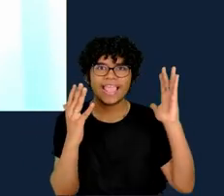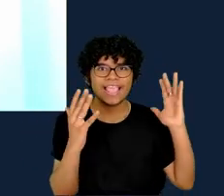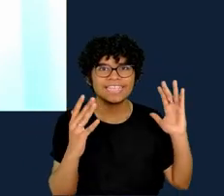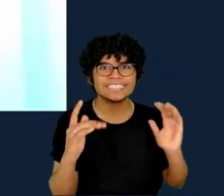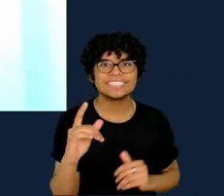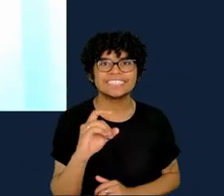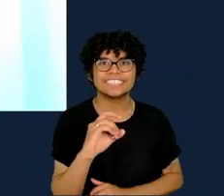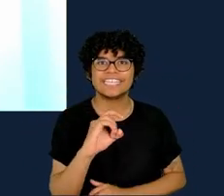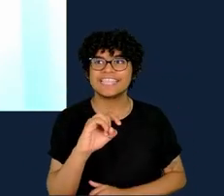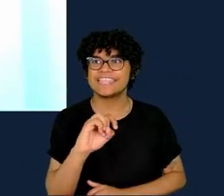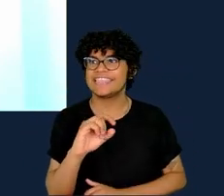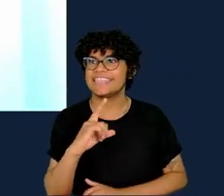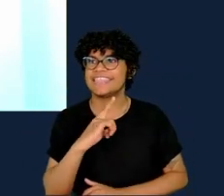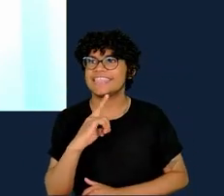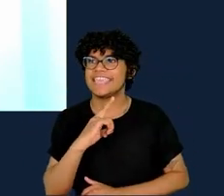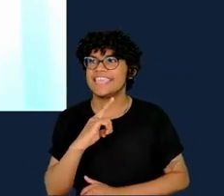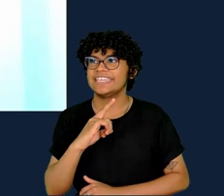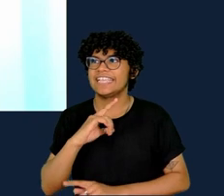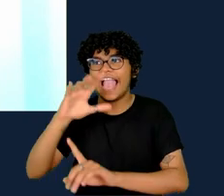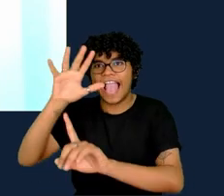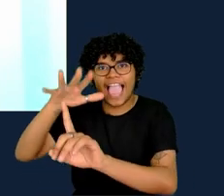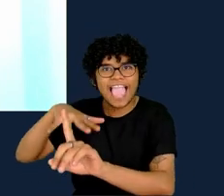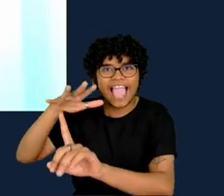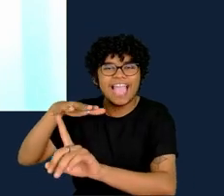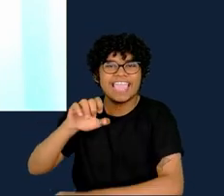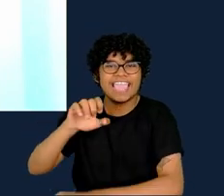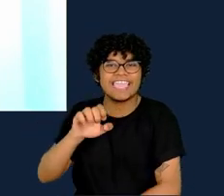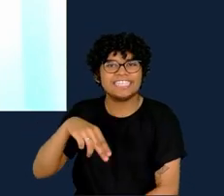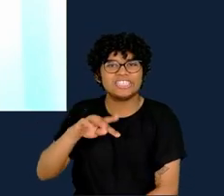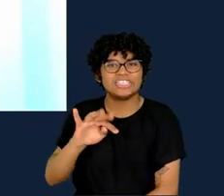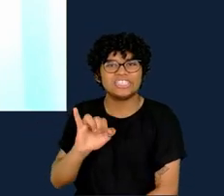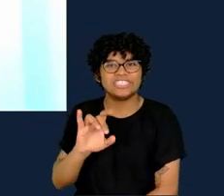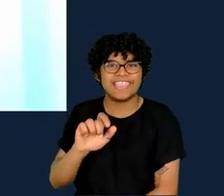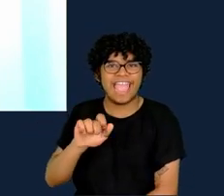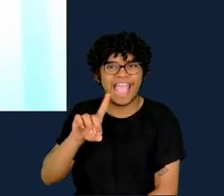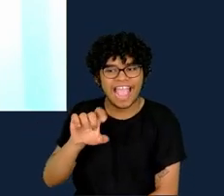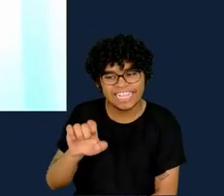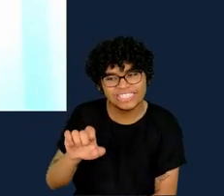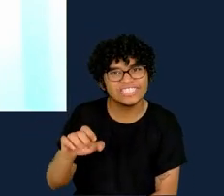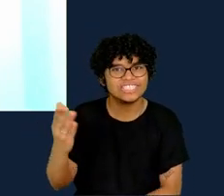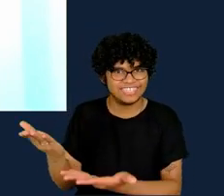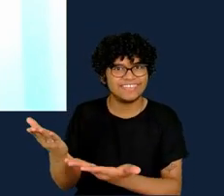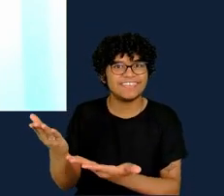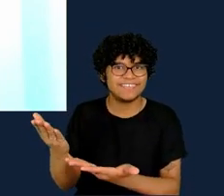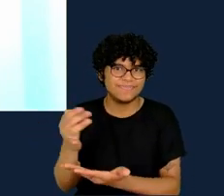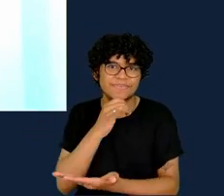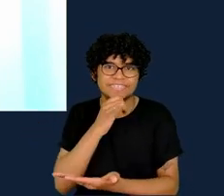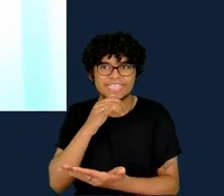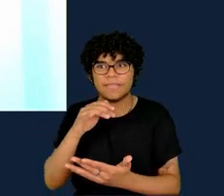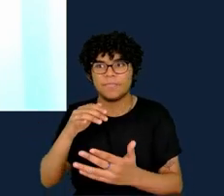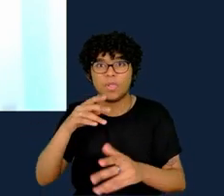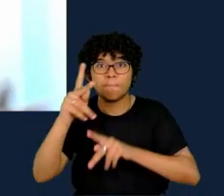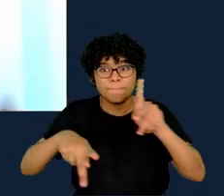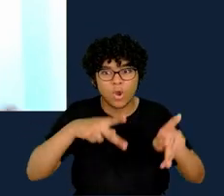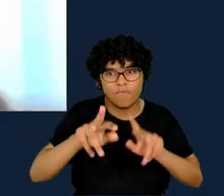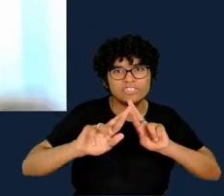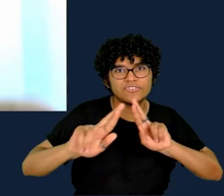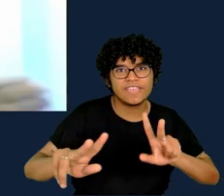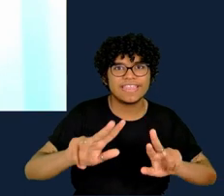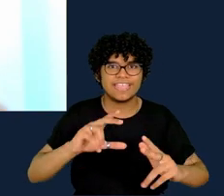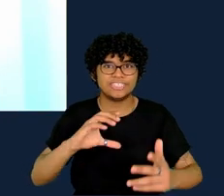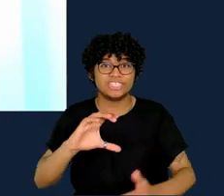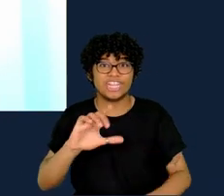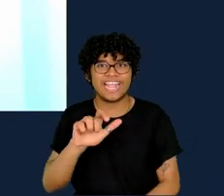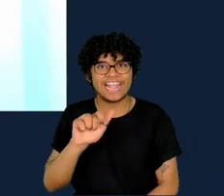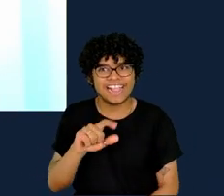se temos lugares sagrados, se temos rituais, se temos clãs diferentes, povos diferentes, tudo foi